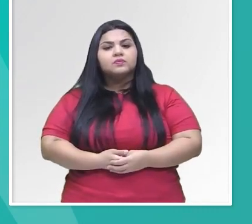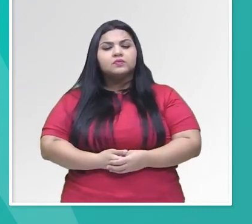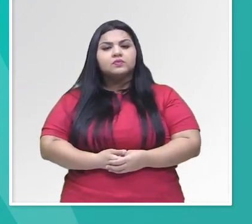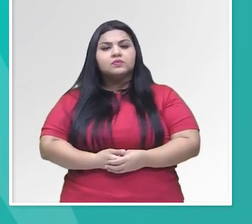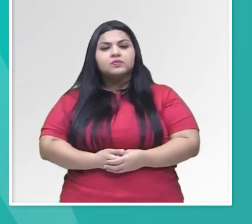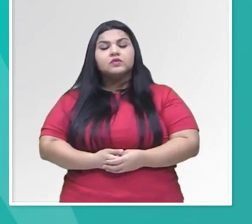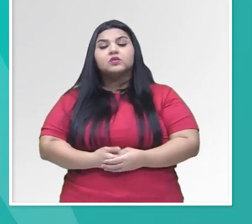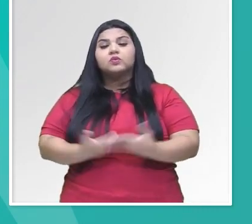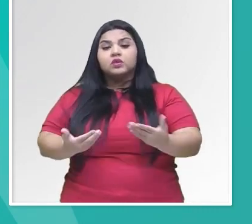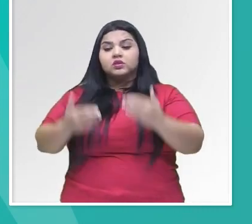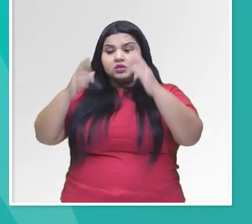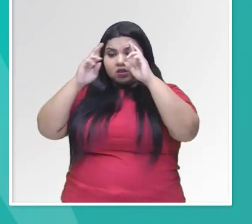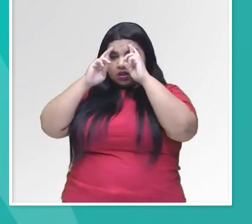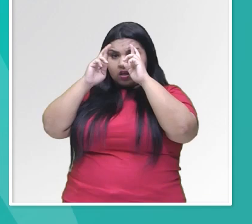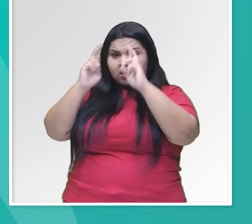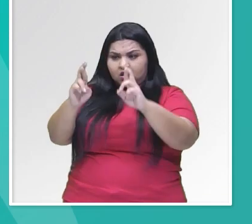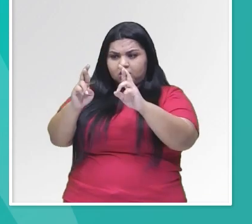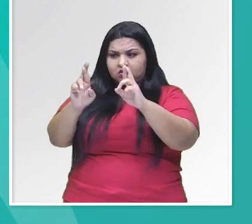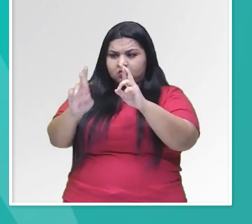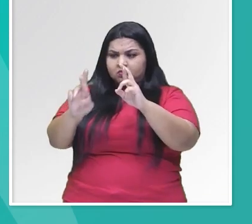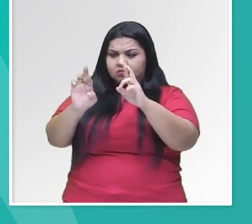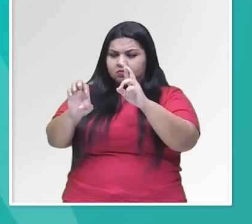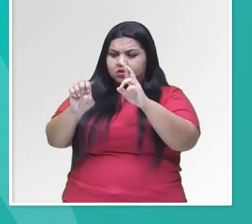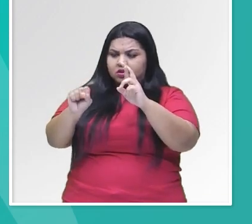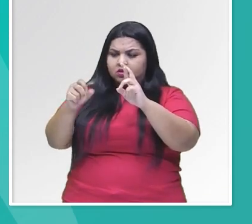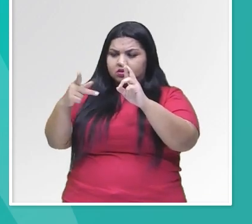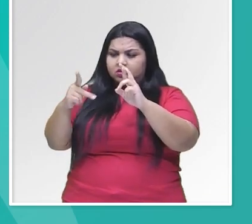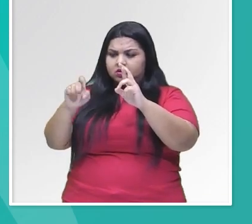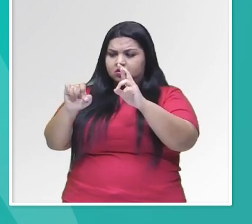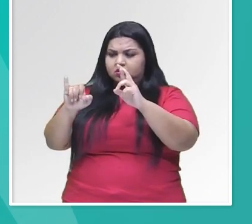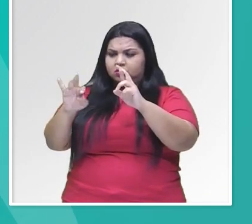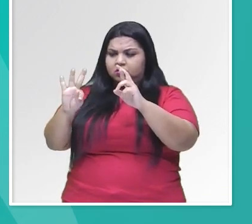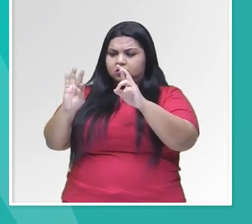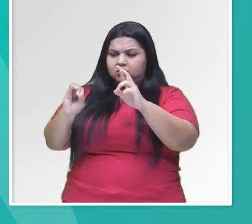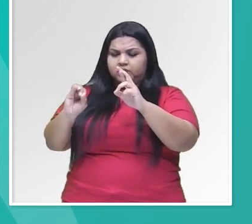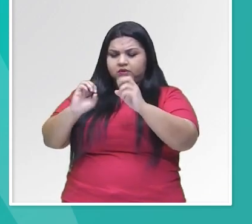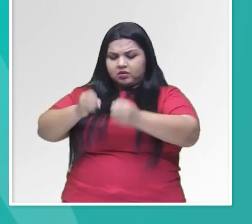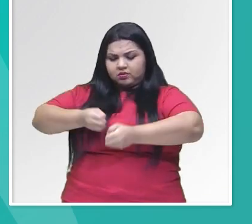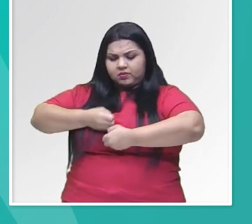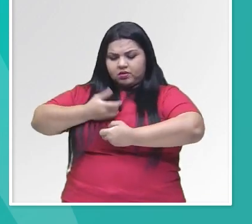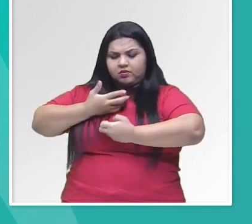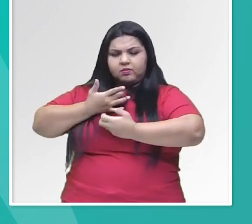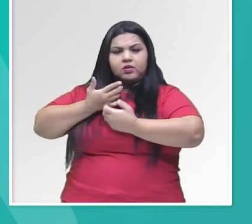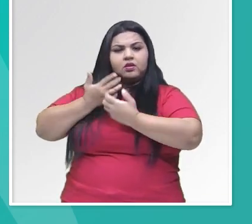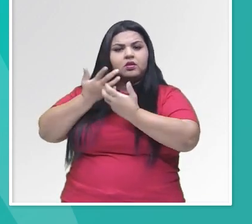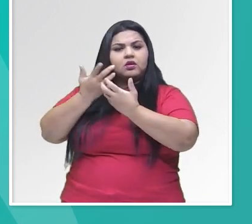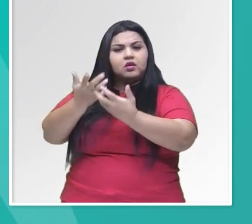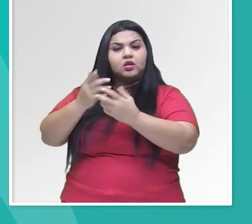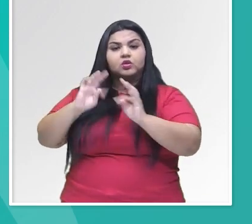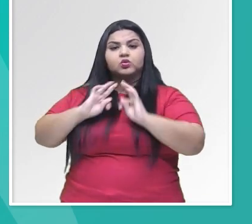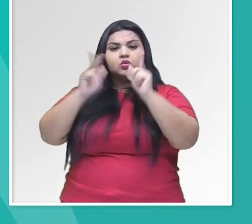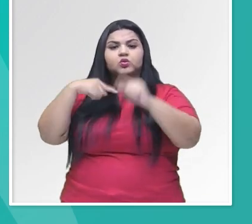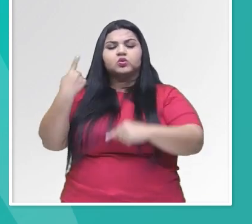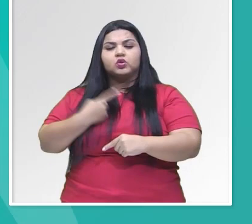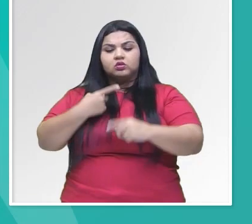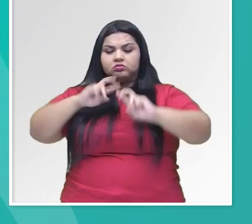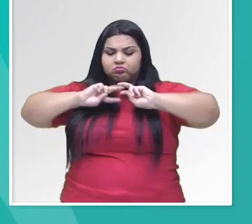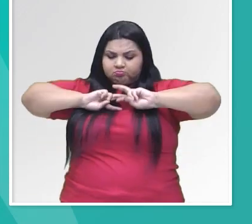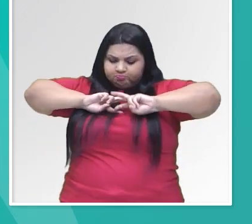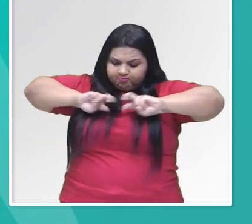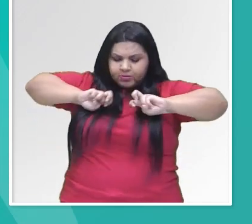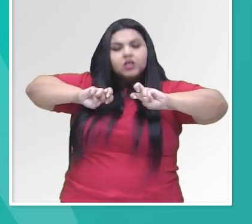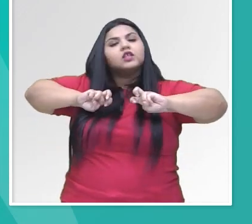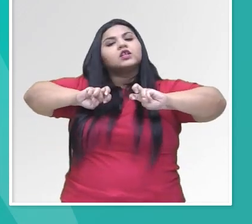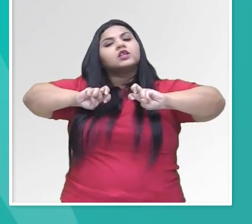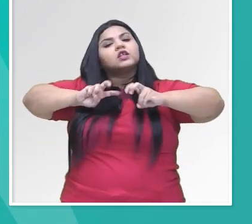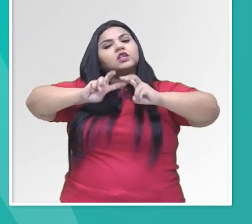Este respeito, ele é aflorado em nós. Todos nós percebemos como uma